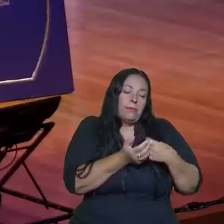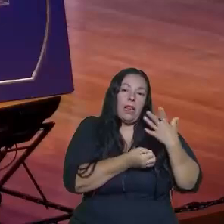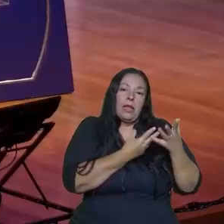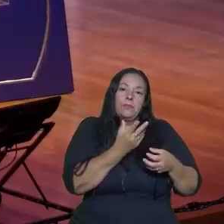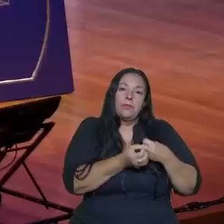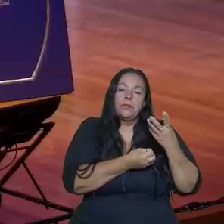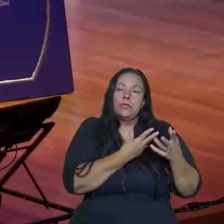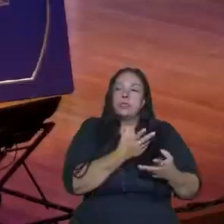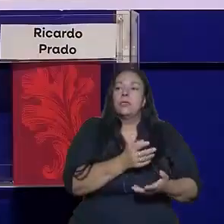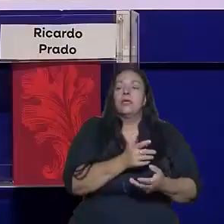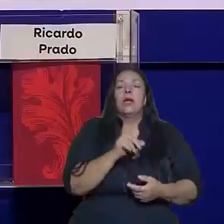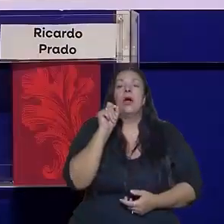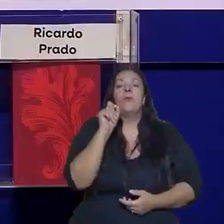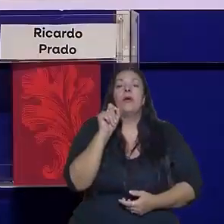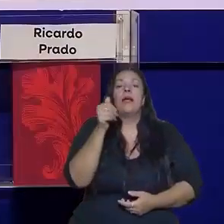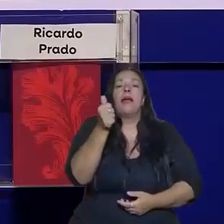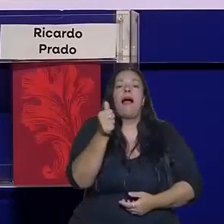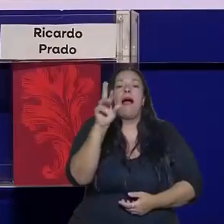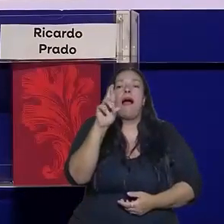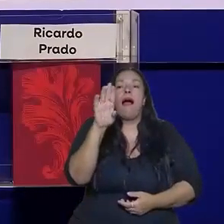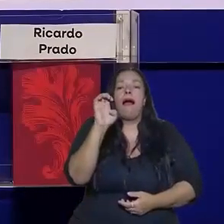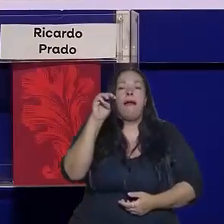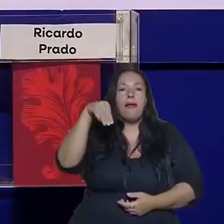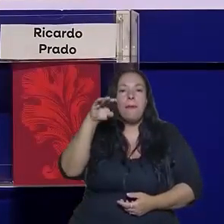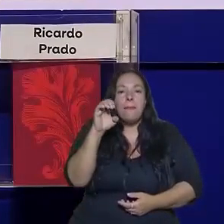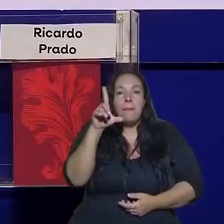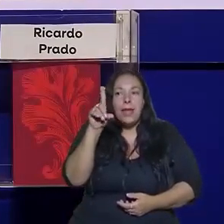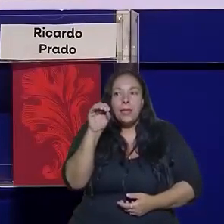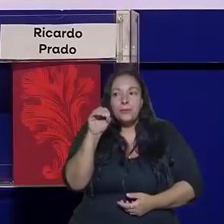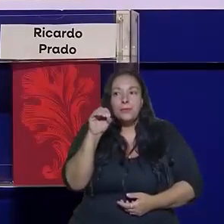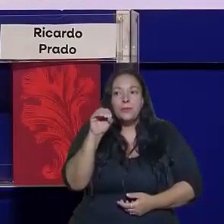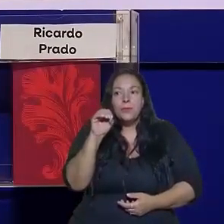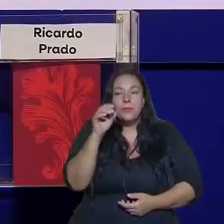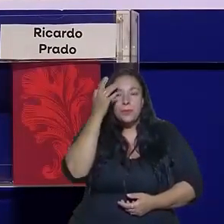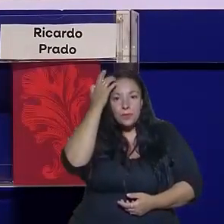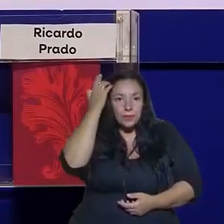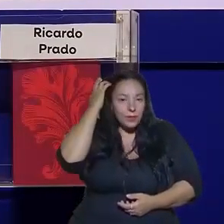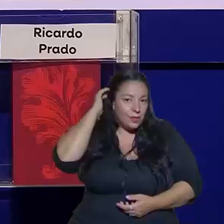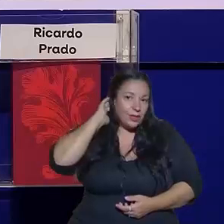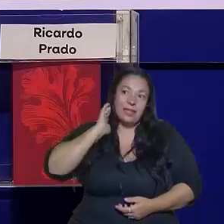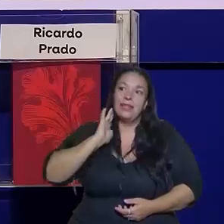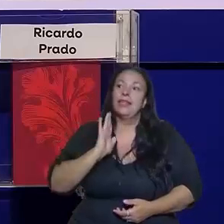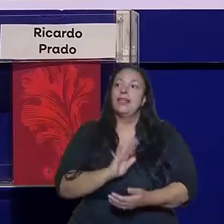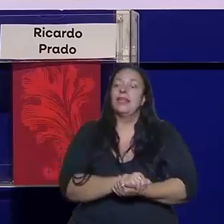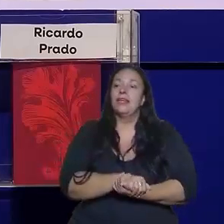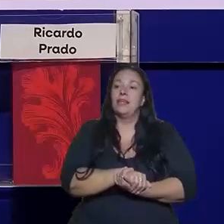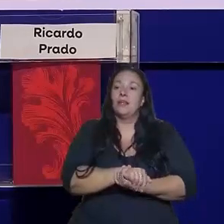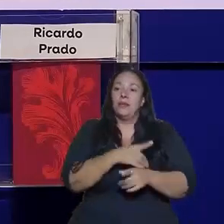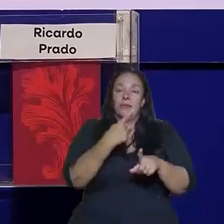De poemas. Por que arremedo? Por que essa palavra veio junto com os poemas? Porque eles são uma bobagem.